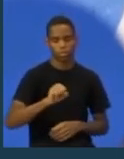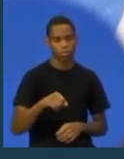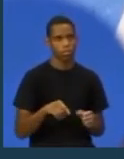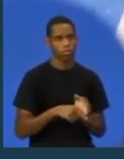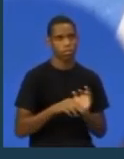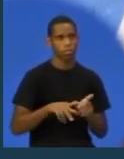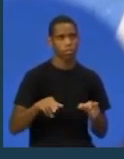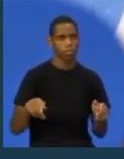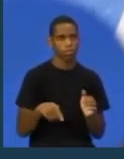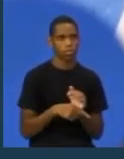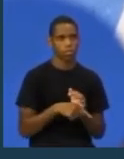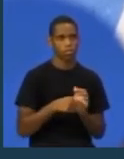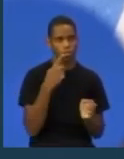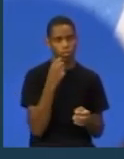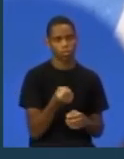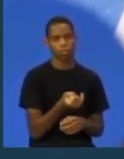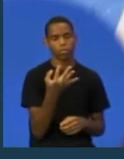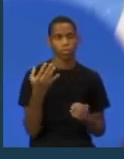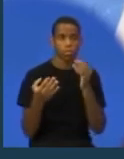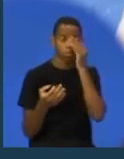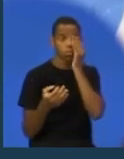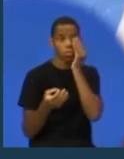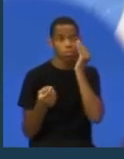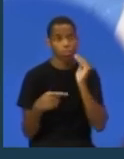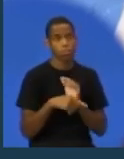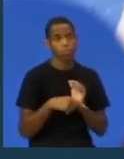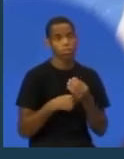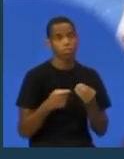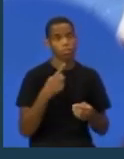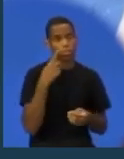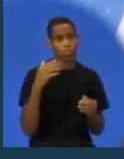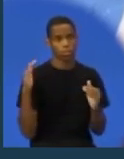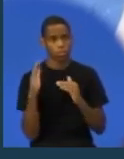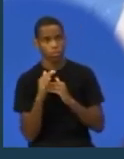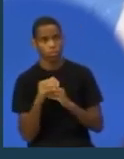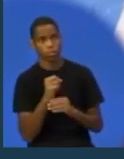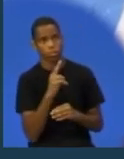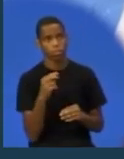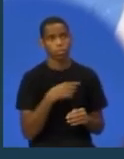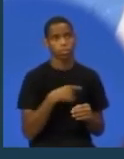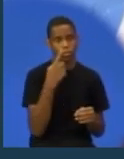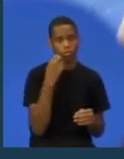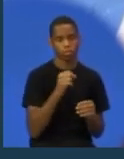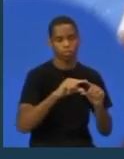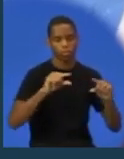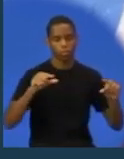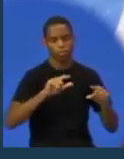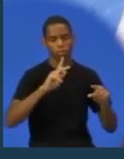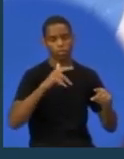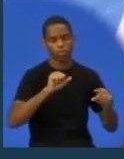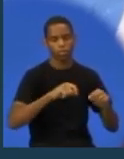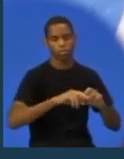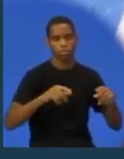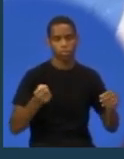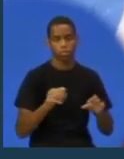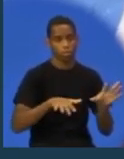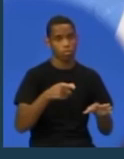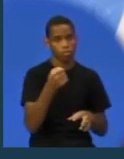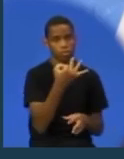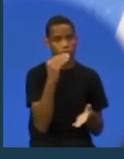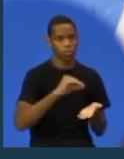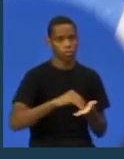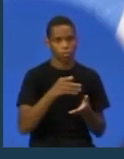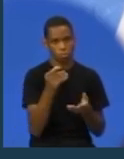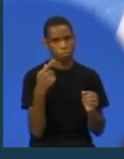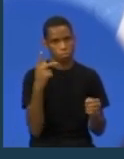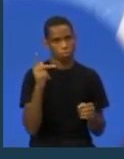é disposto num número finito de colunas e pode ter um número aí infinito de linhas. Vai depender do número de variáveis que